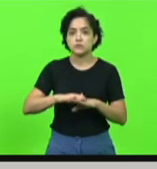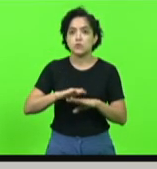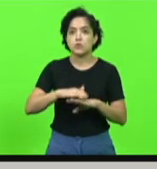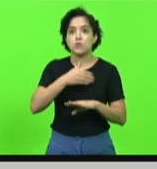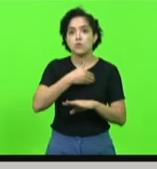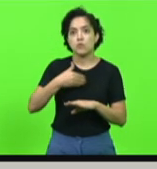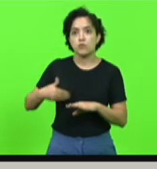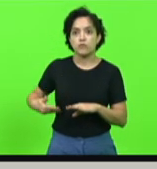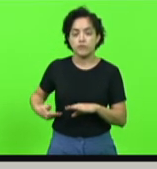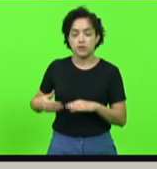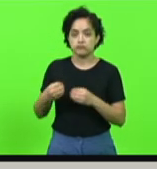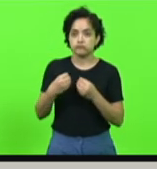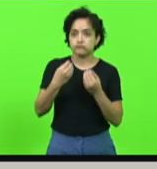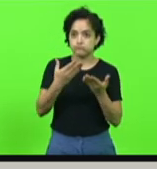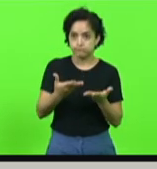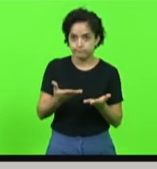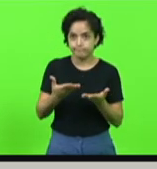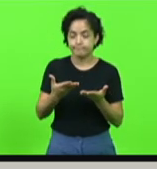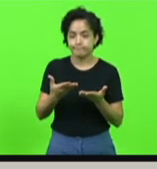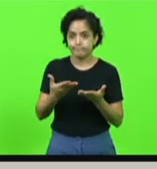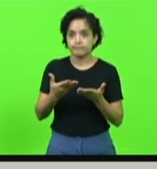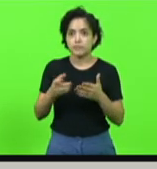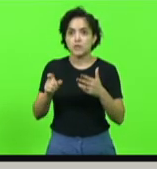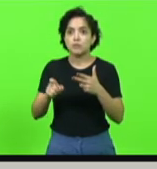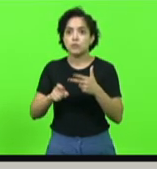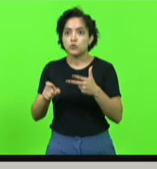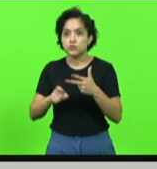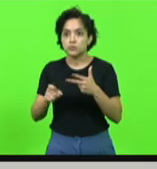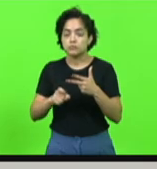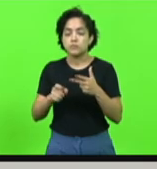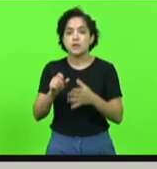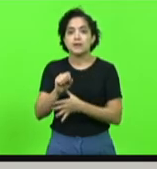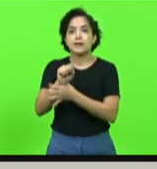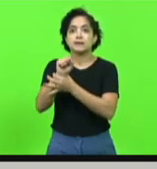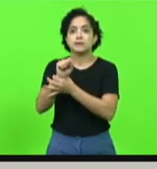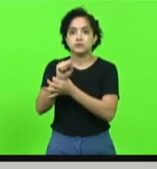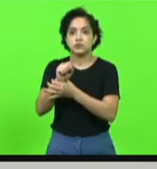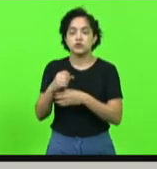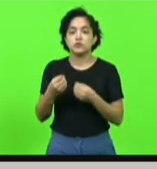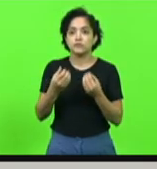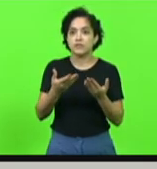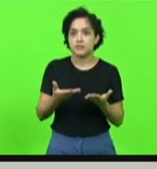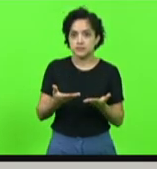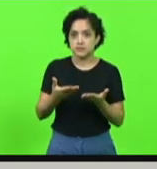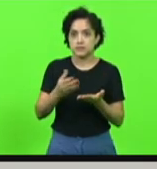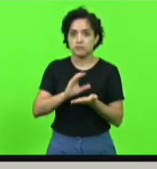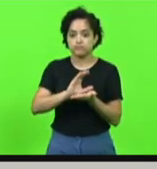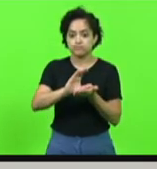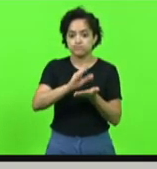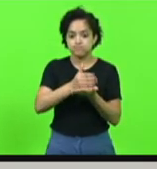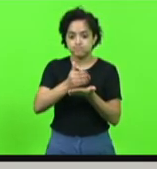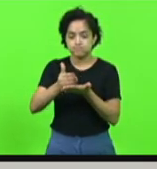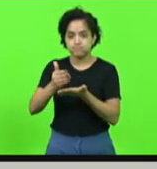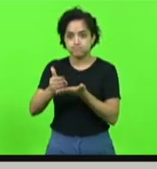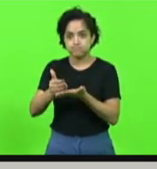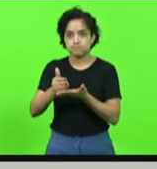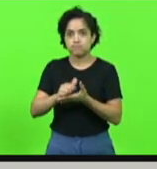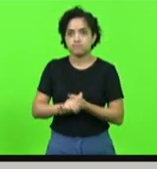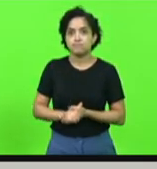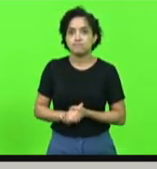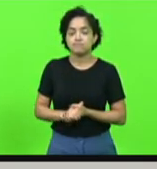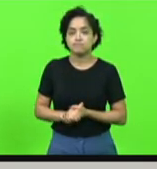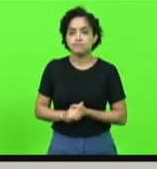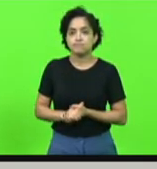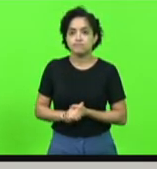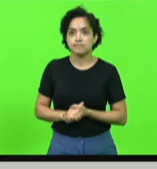estado, autoriza o Poder Executivo a prestar contrapartida à garantia oferecida pela União em operação de crédito externo